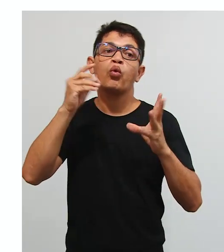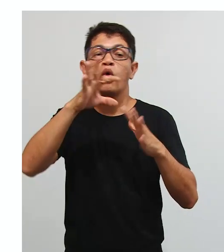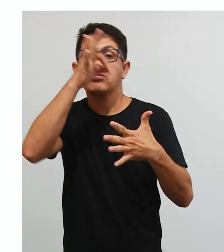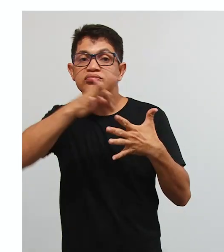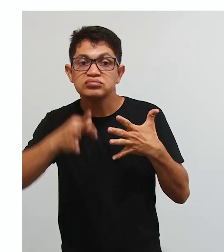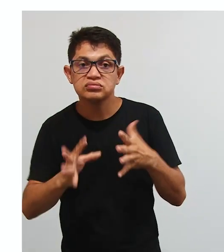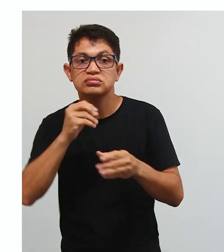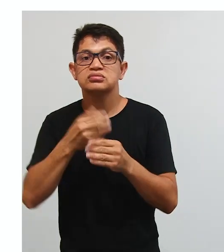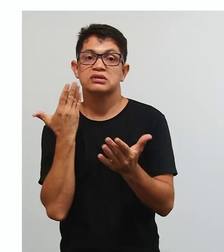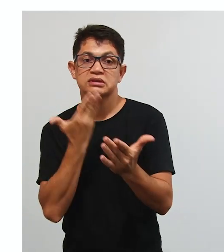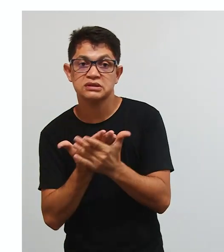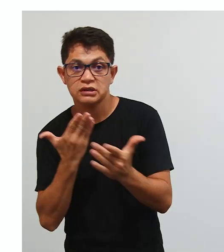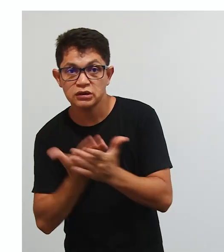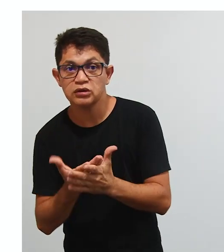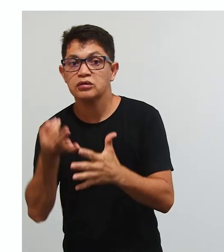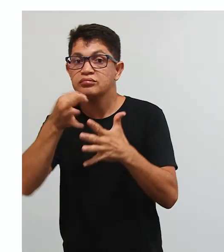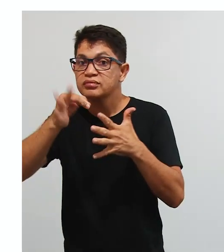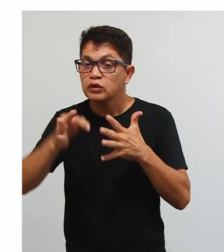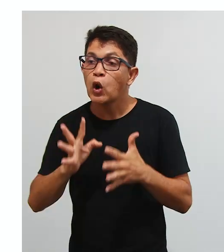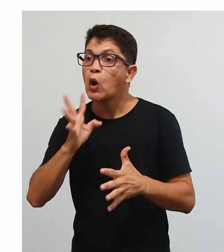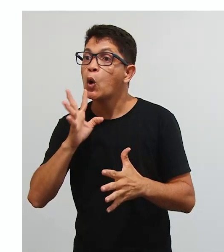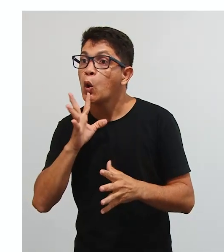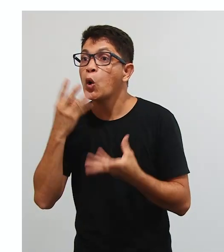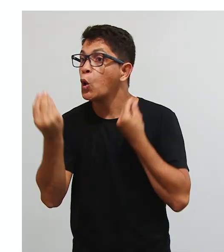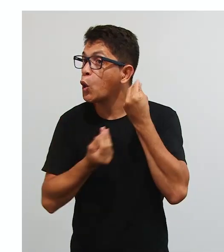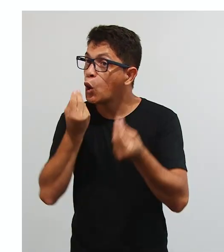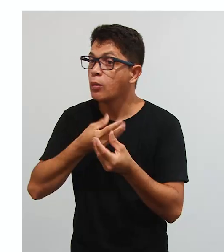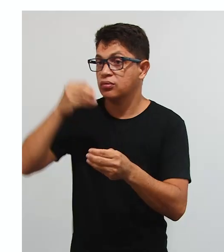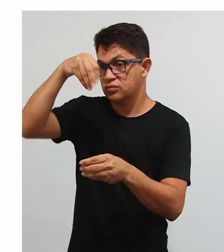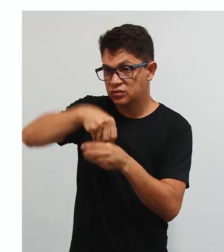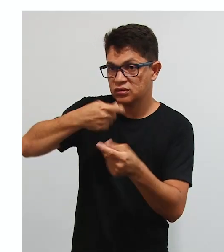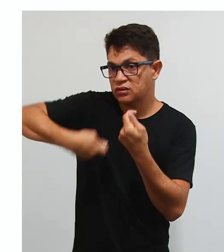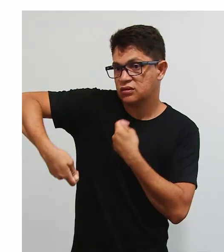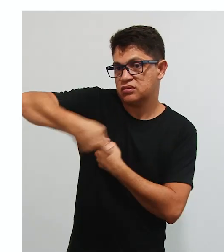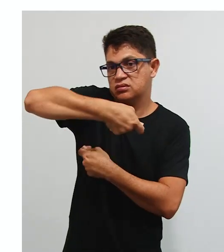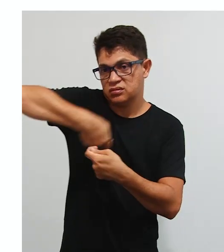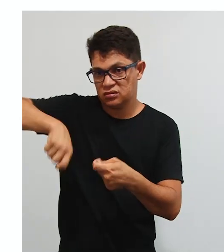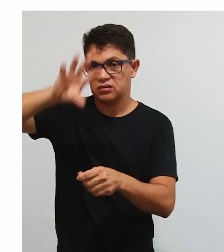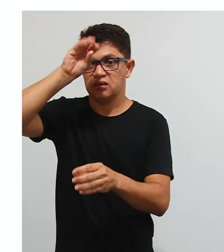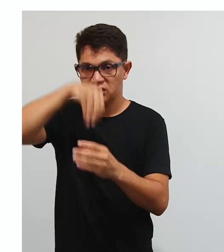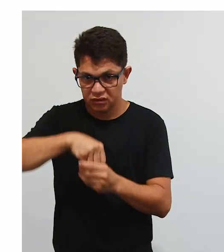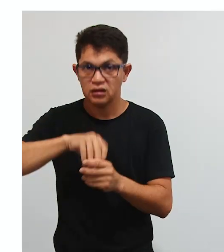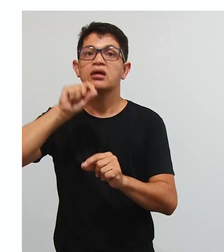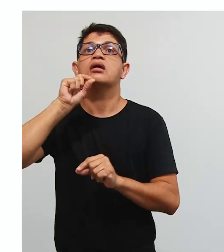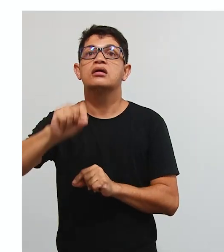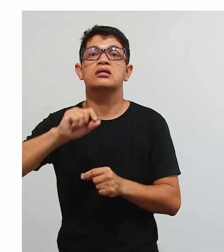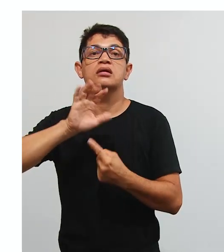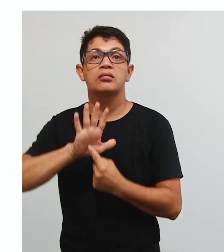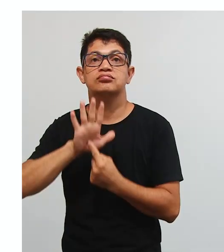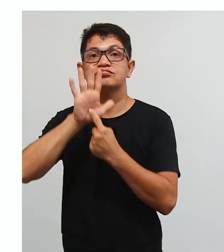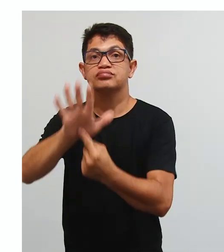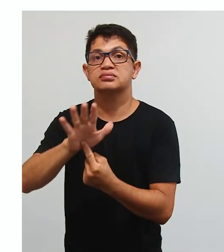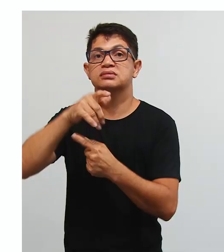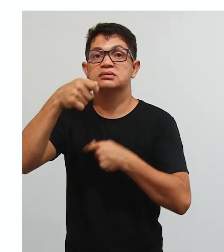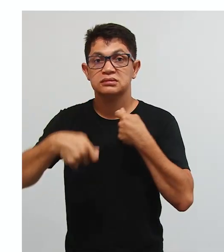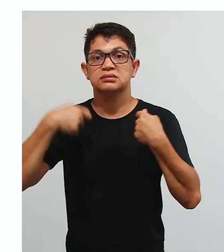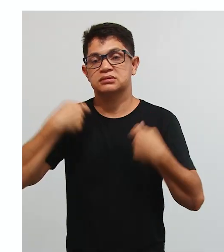referente à escola, porque ela deve ser de conhecimento de todos. Então, a gestão democrática